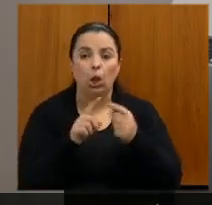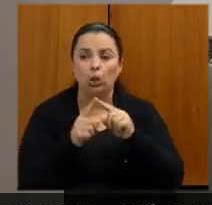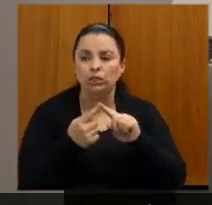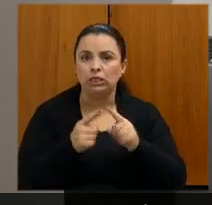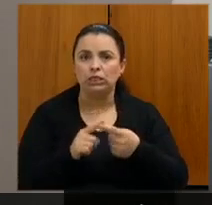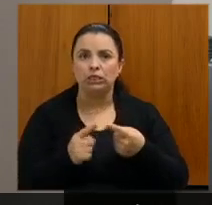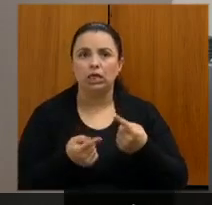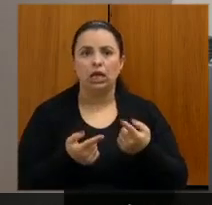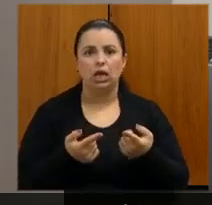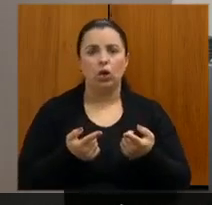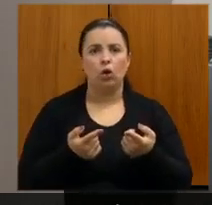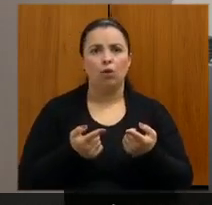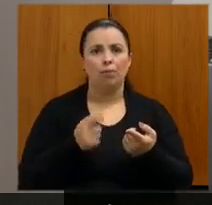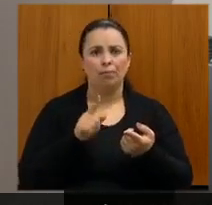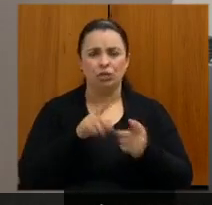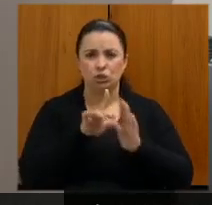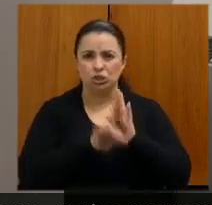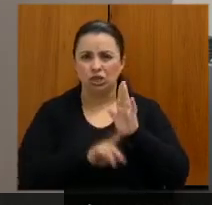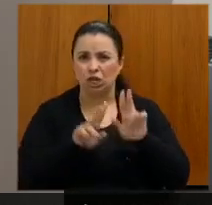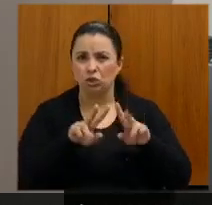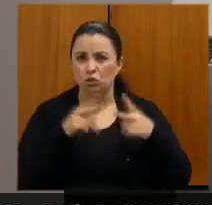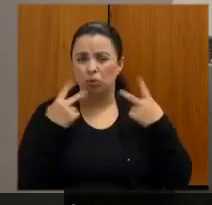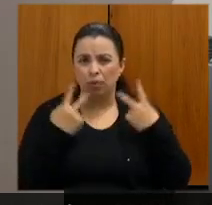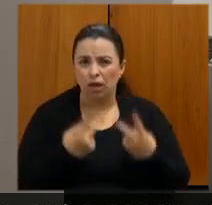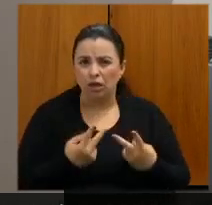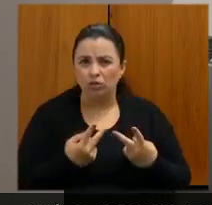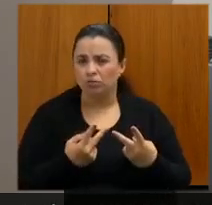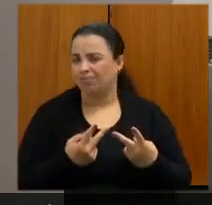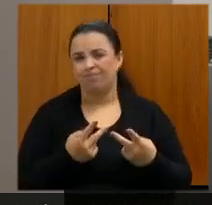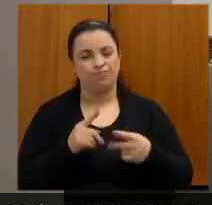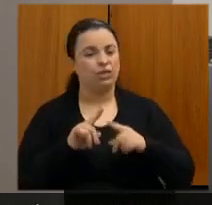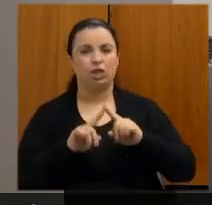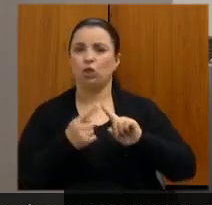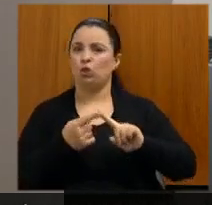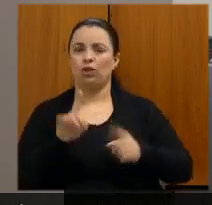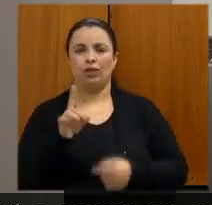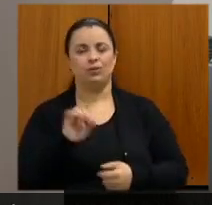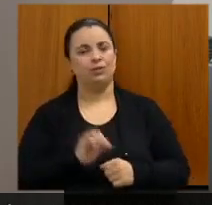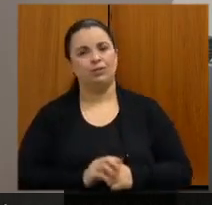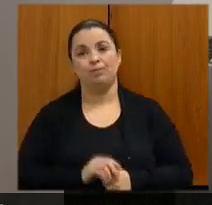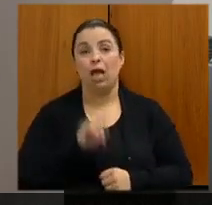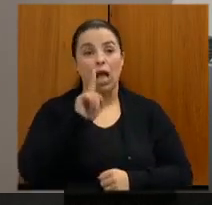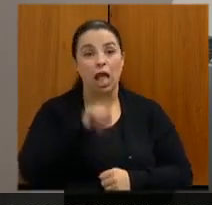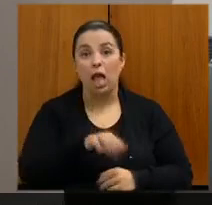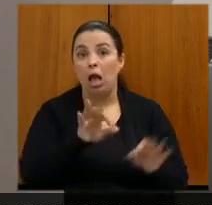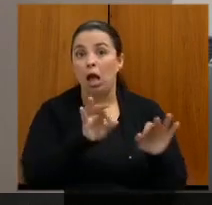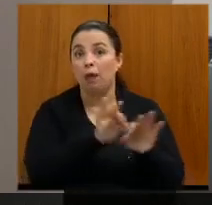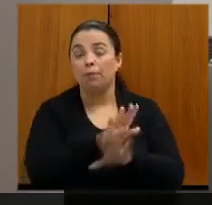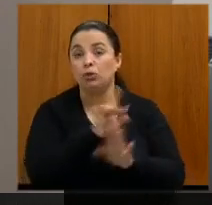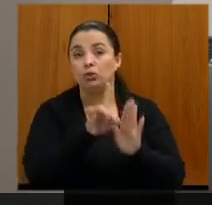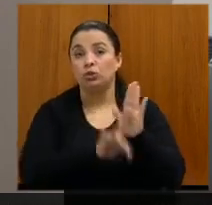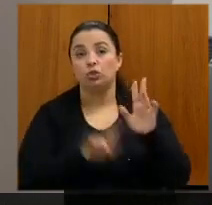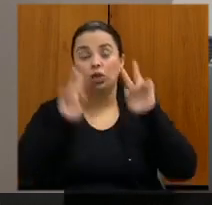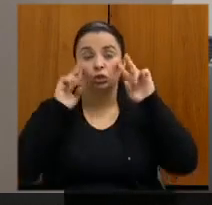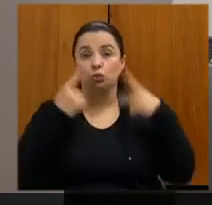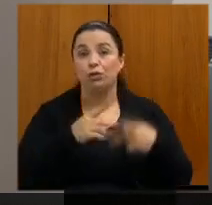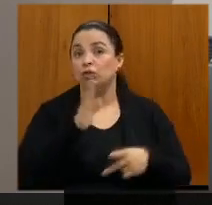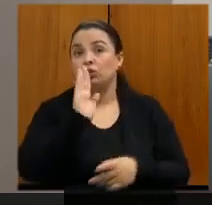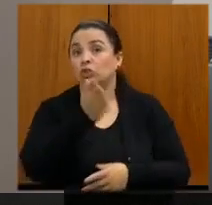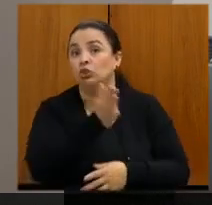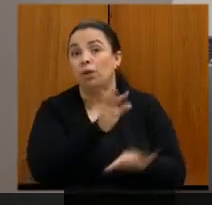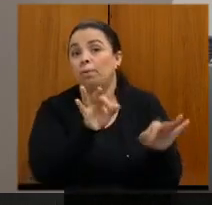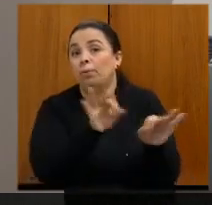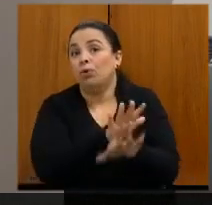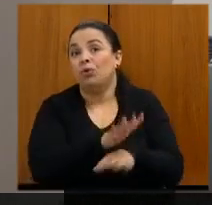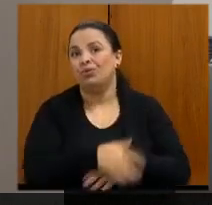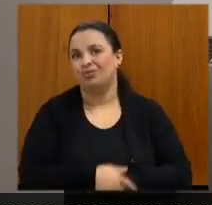tratar de Direitos Humanos Direitos Humanos não se negocia e nós a época estavam muito